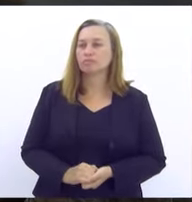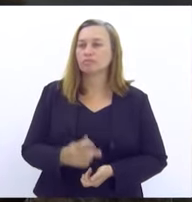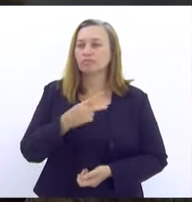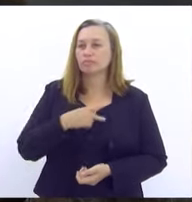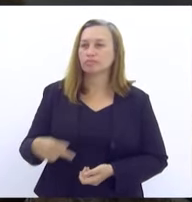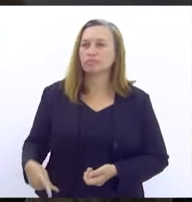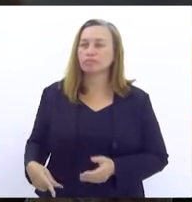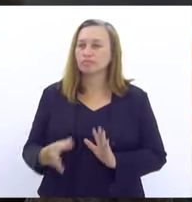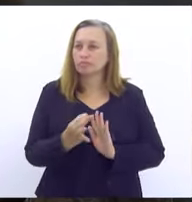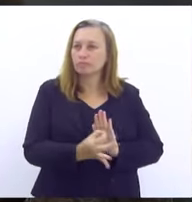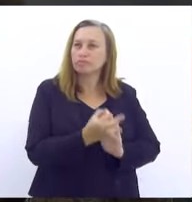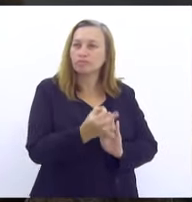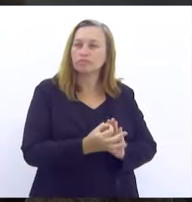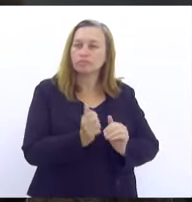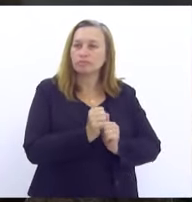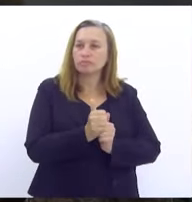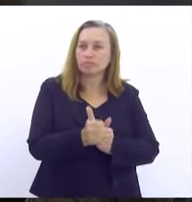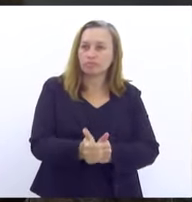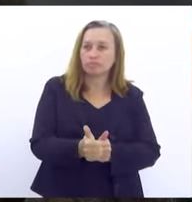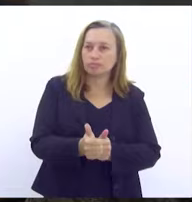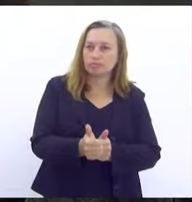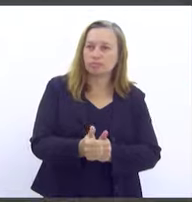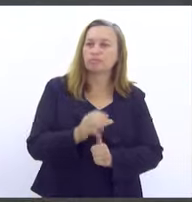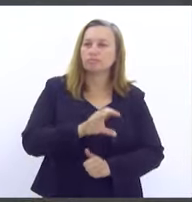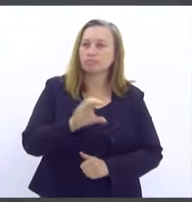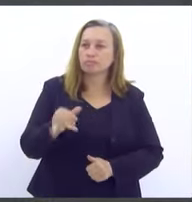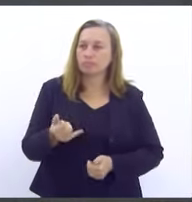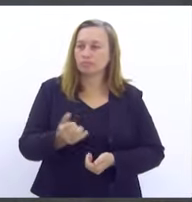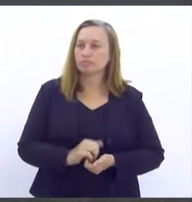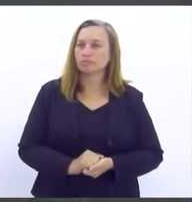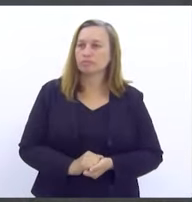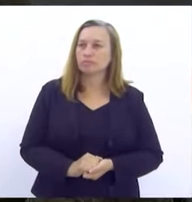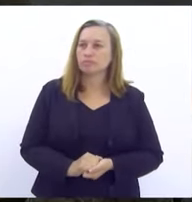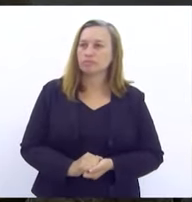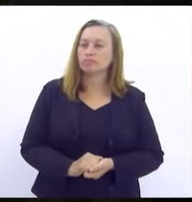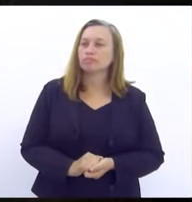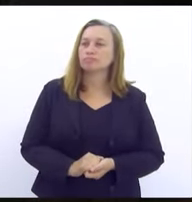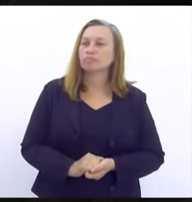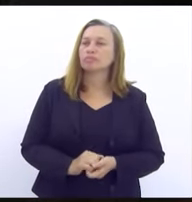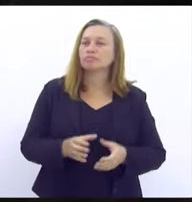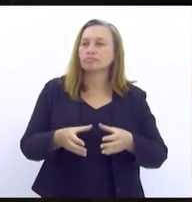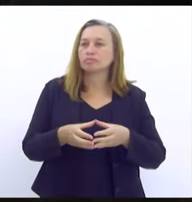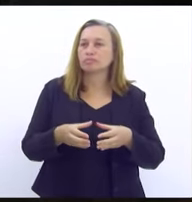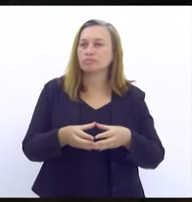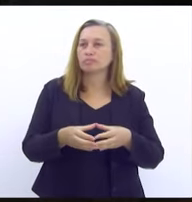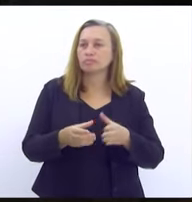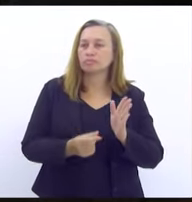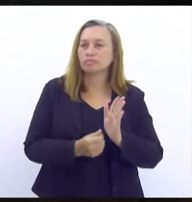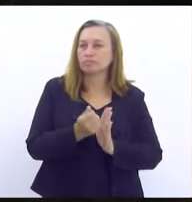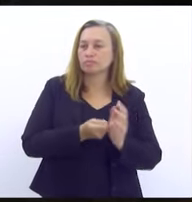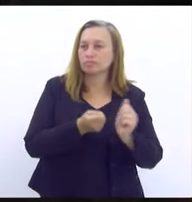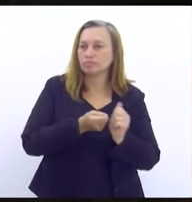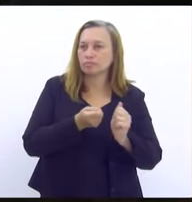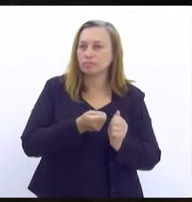Presidenta, o parecer vai acompanhar o parecer da CCJ. Pela Comissão de Orçamento, Finanças,